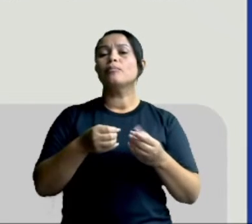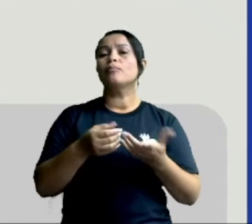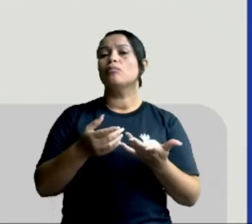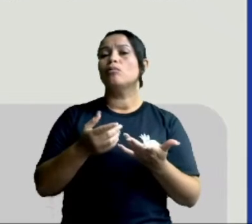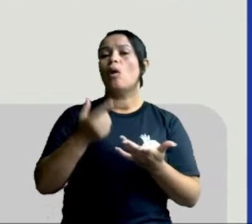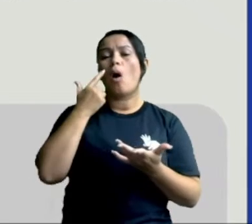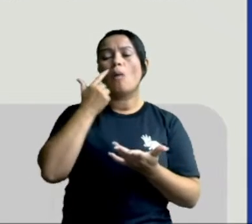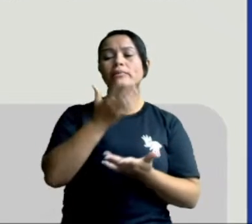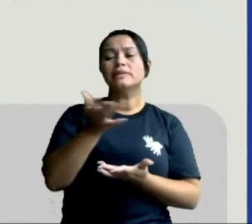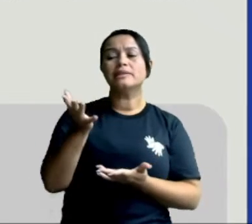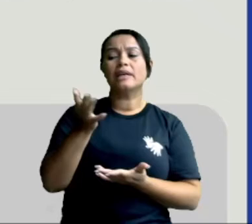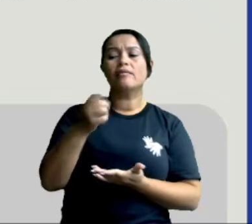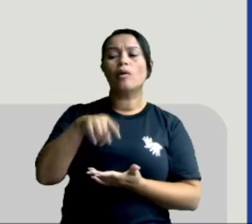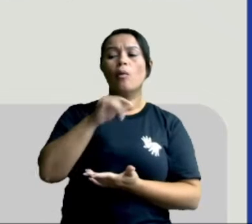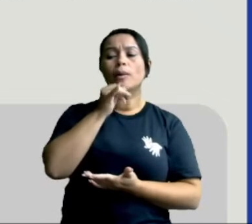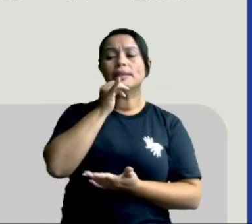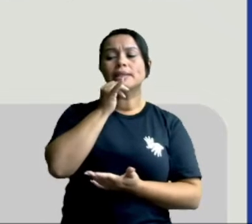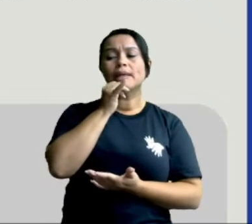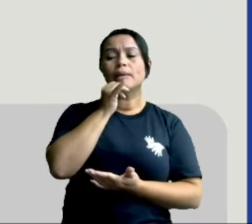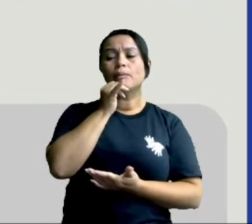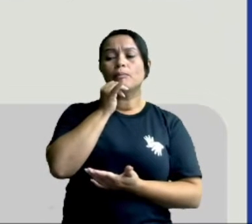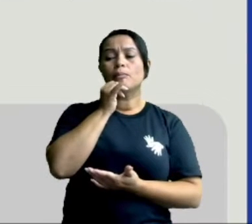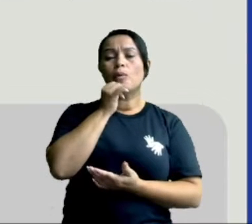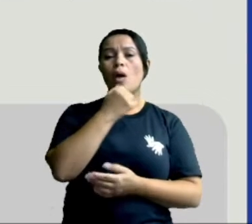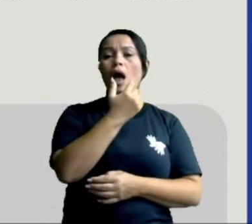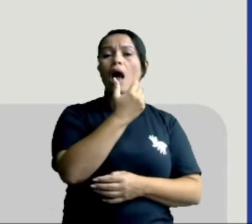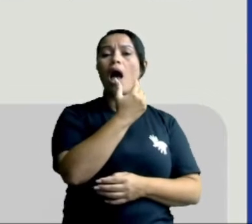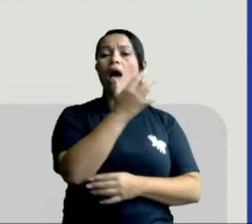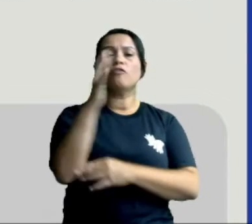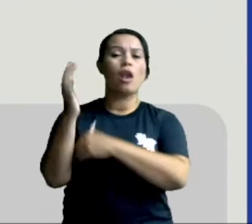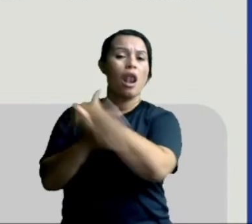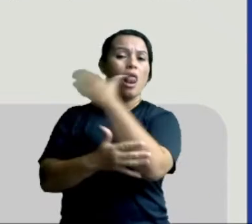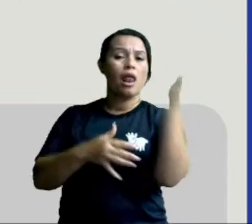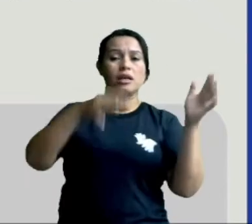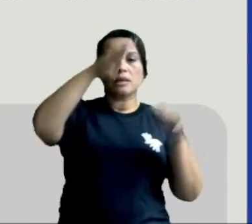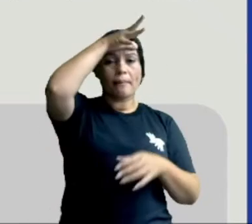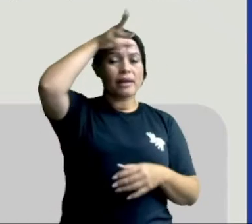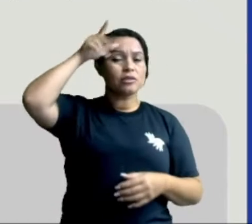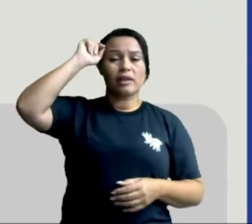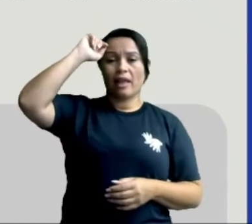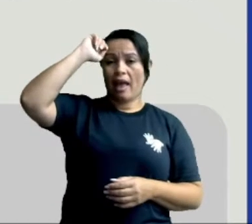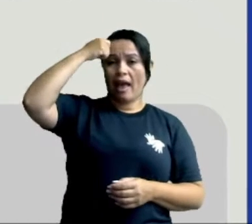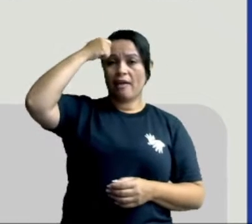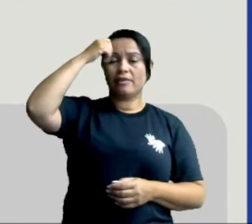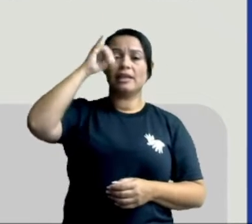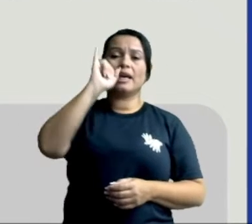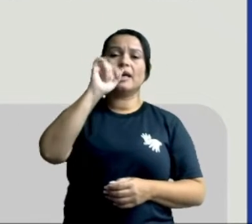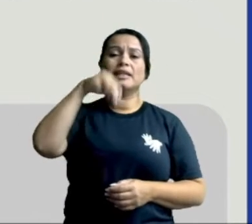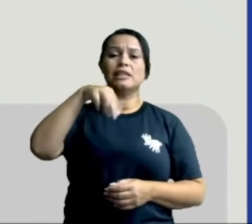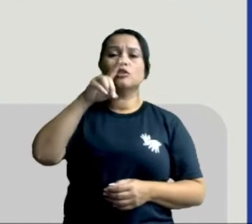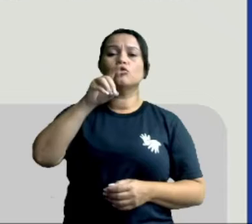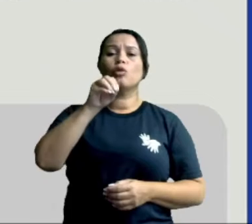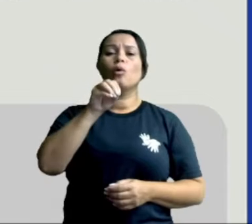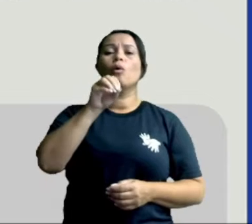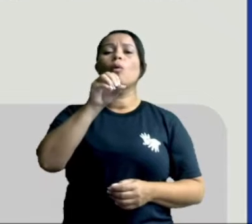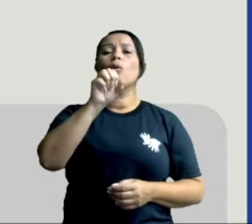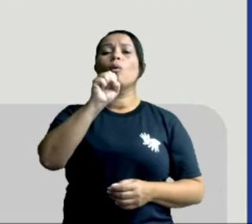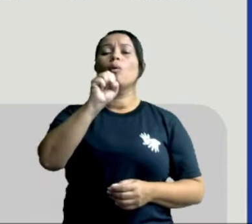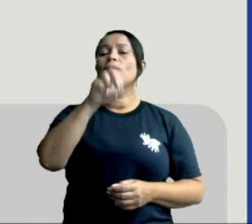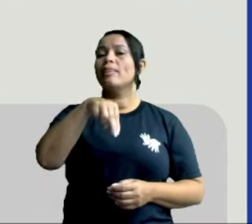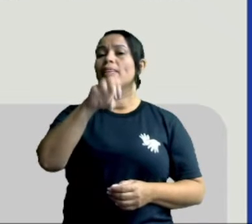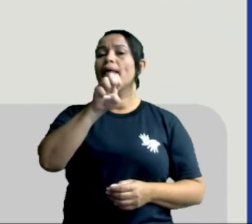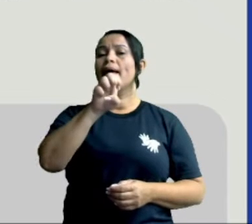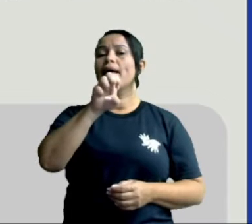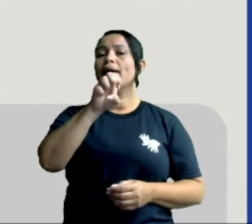aí eu trouxe para vocês como exemplo Amazônia a África EA Indonésia nesses